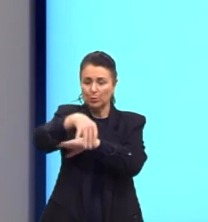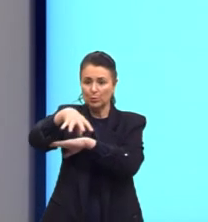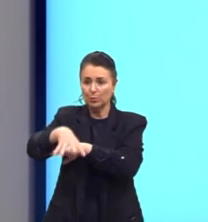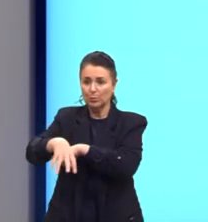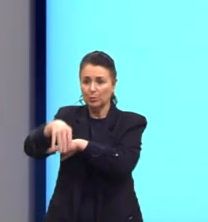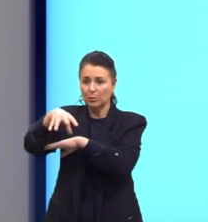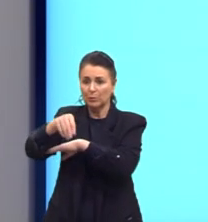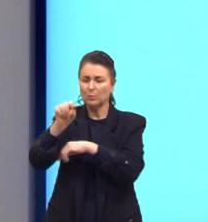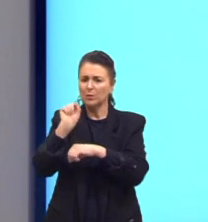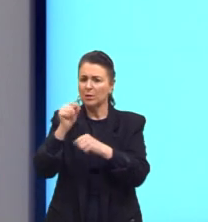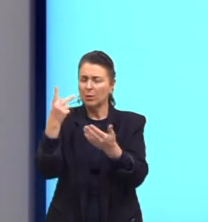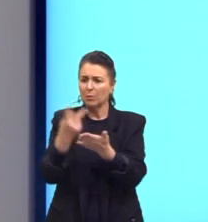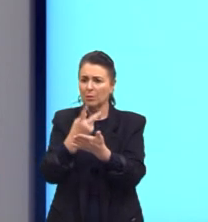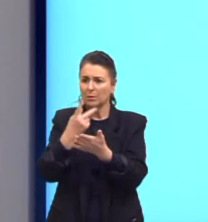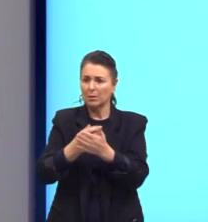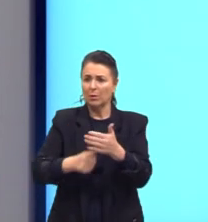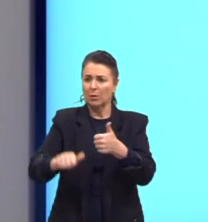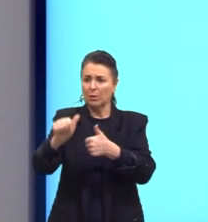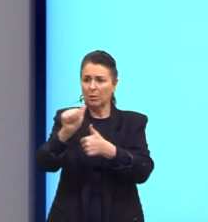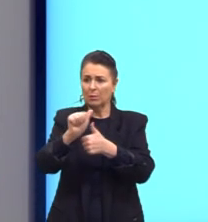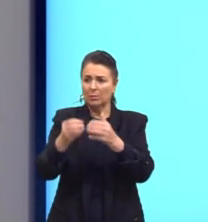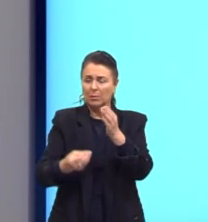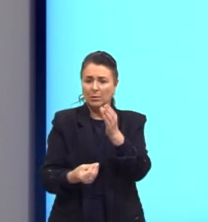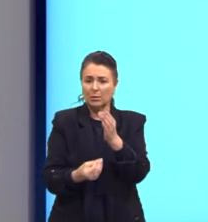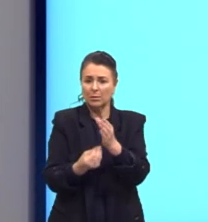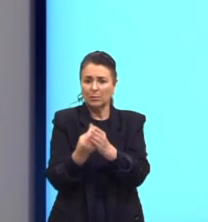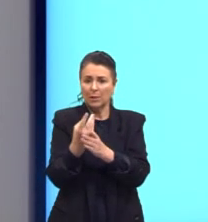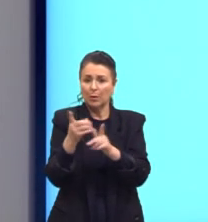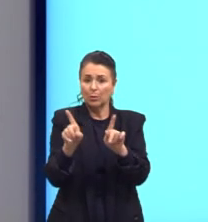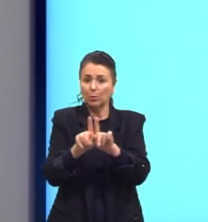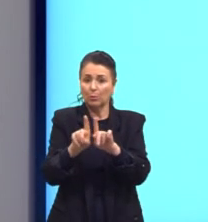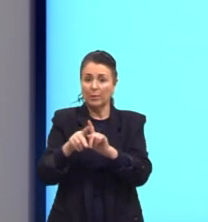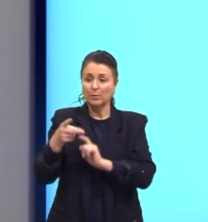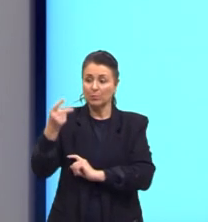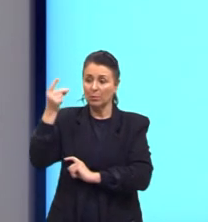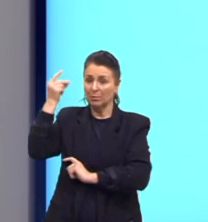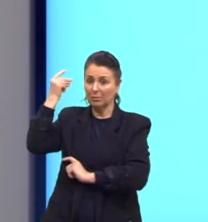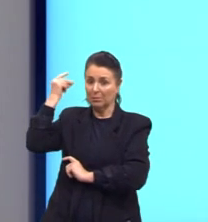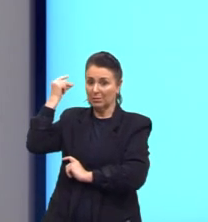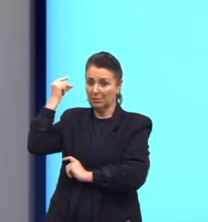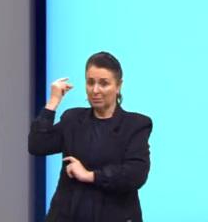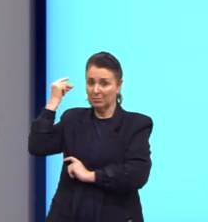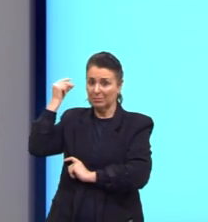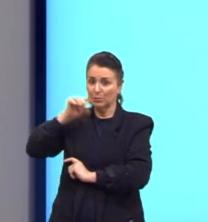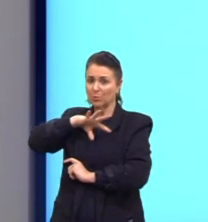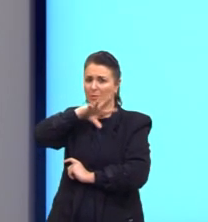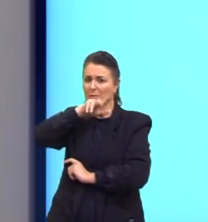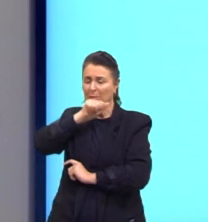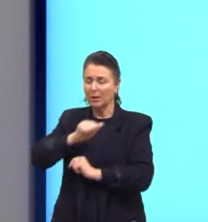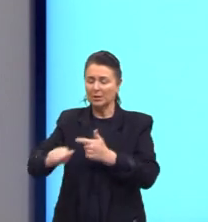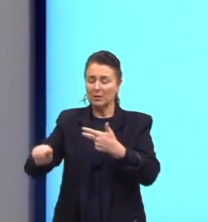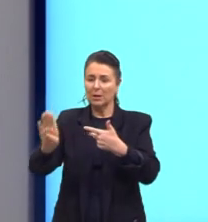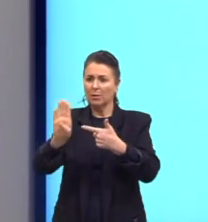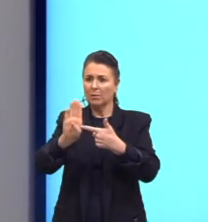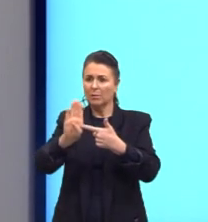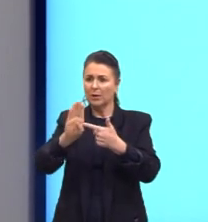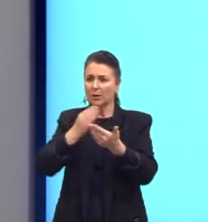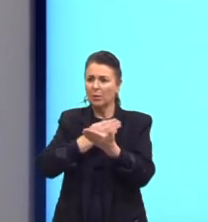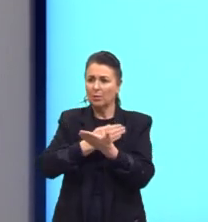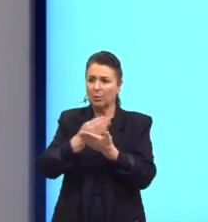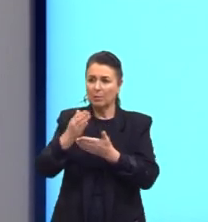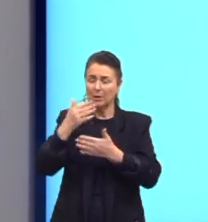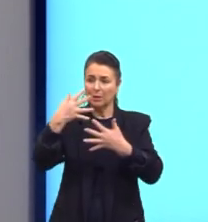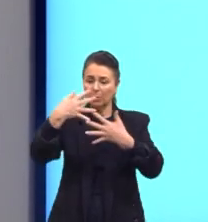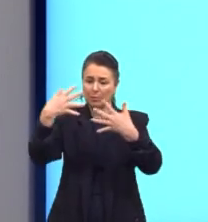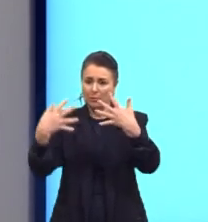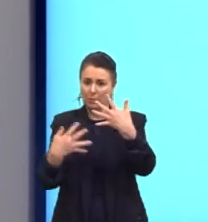aconteceu com os povos a originaram sido mesmo Central que esses animais B passaram por